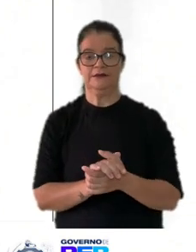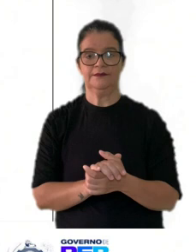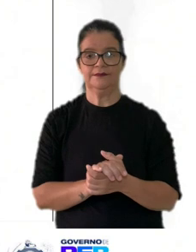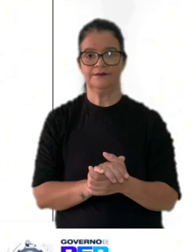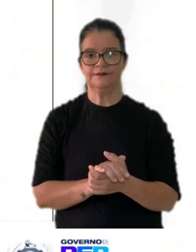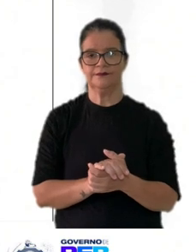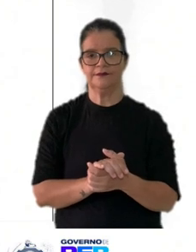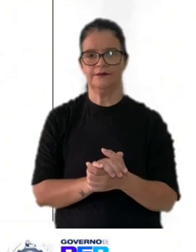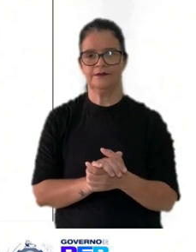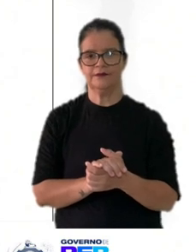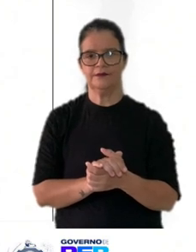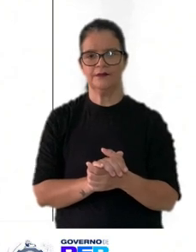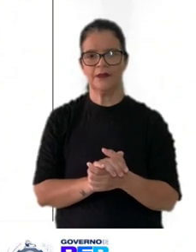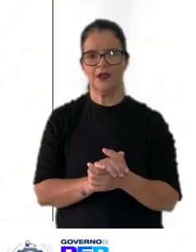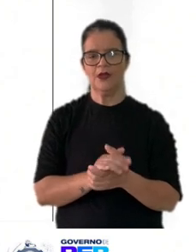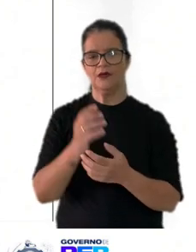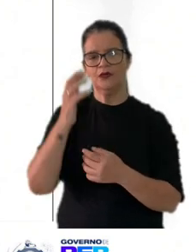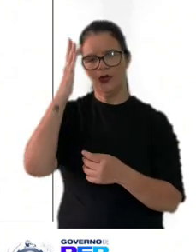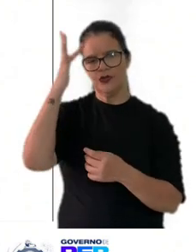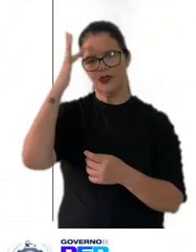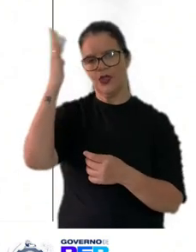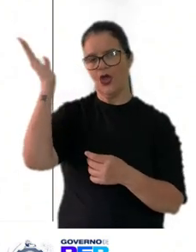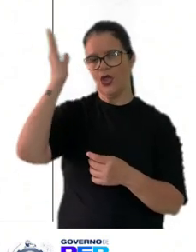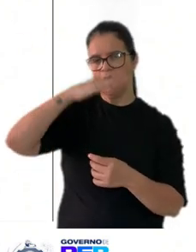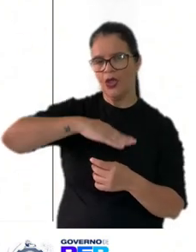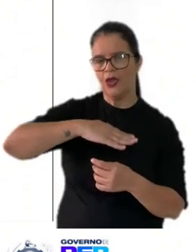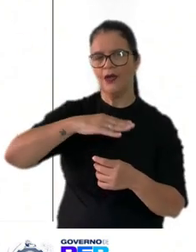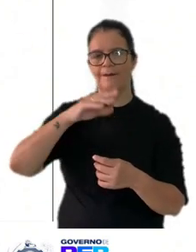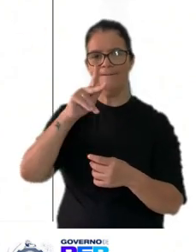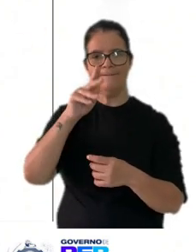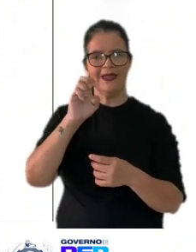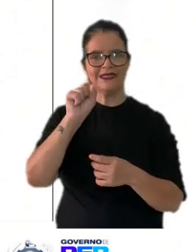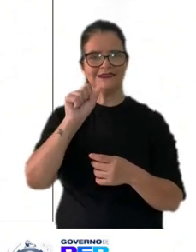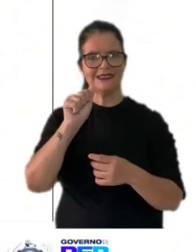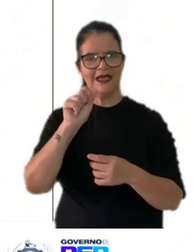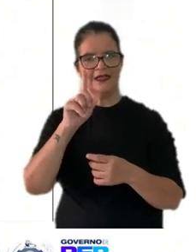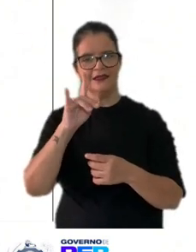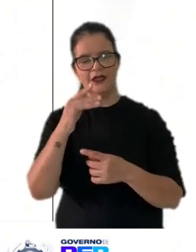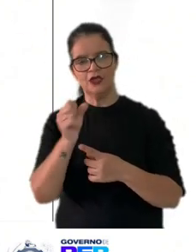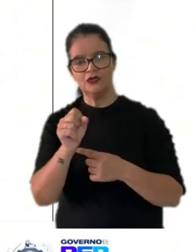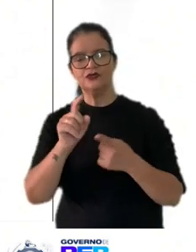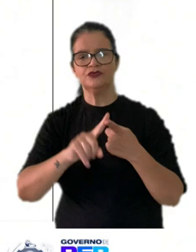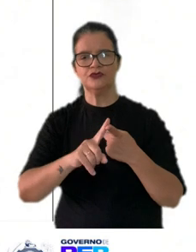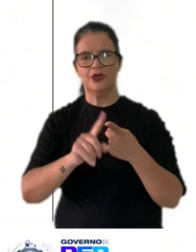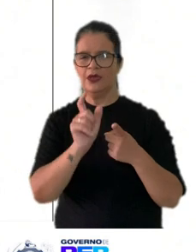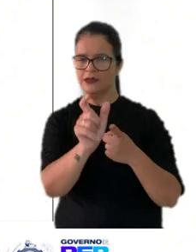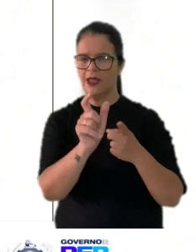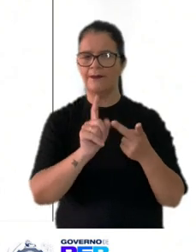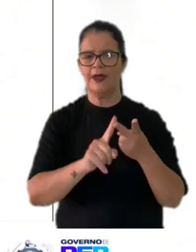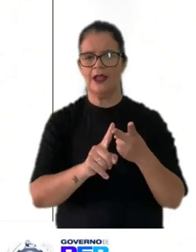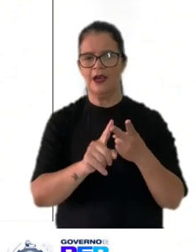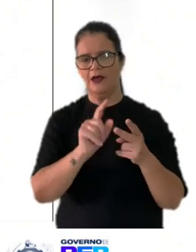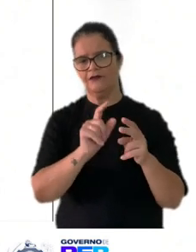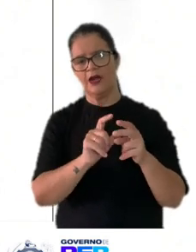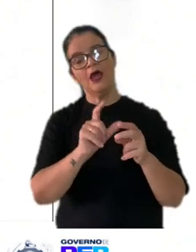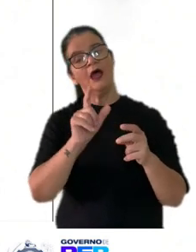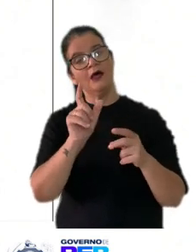pesadelos leaving mental health disorders untreated can have devastating ó